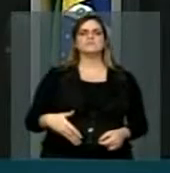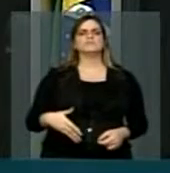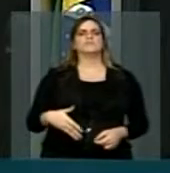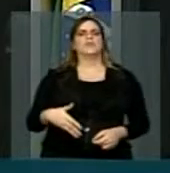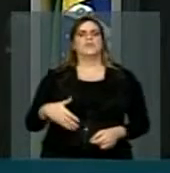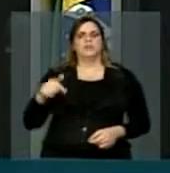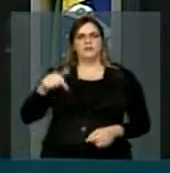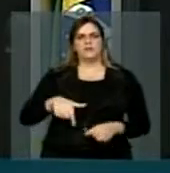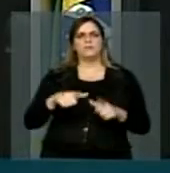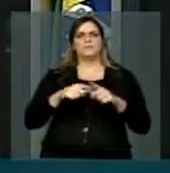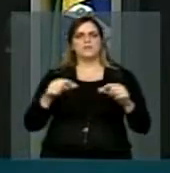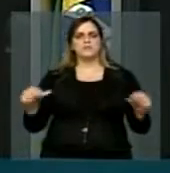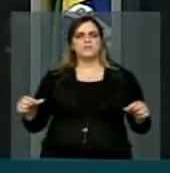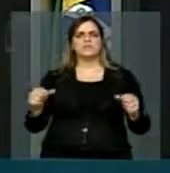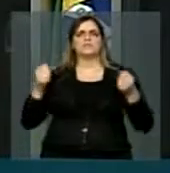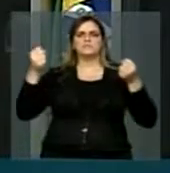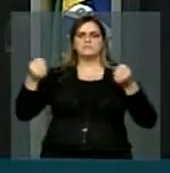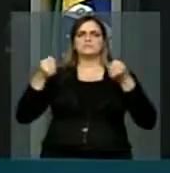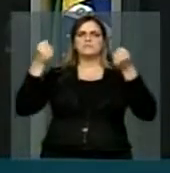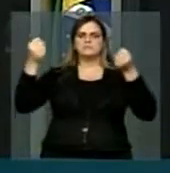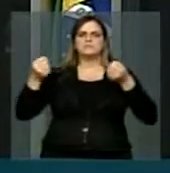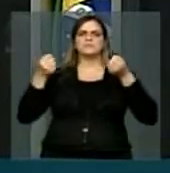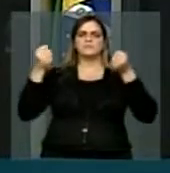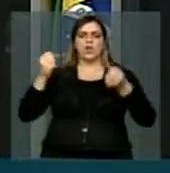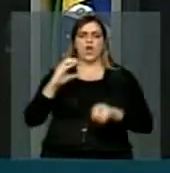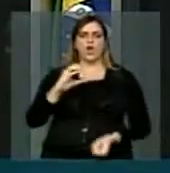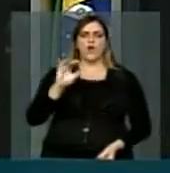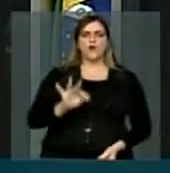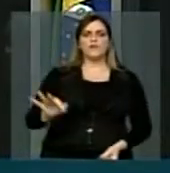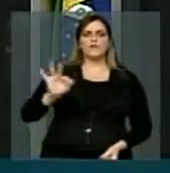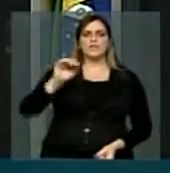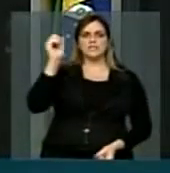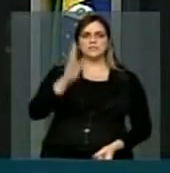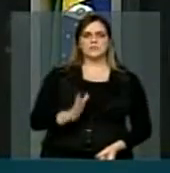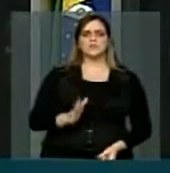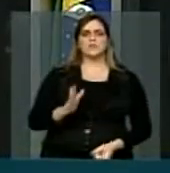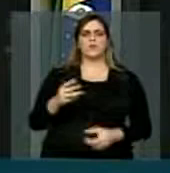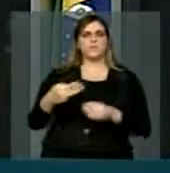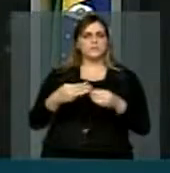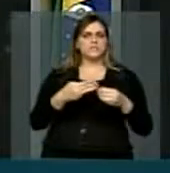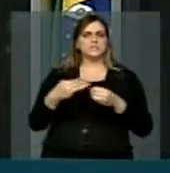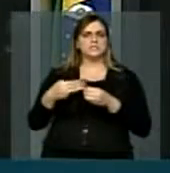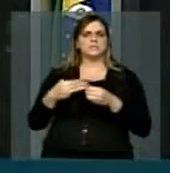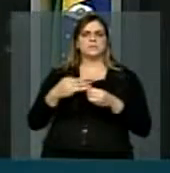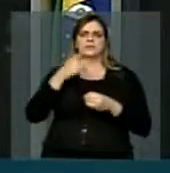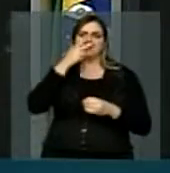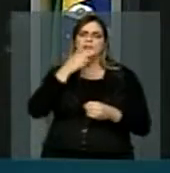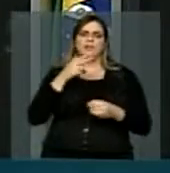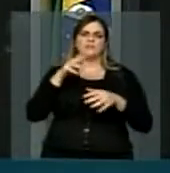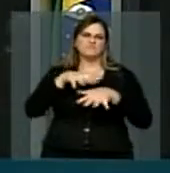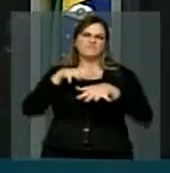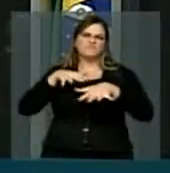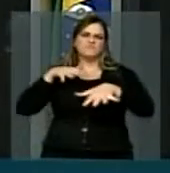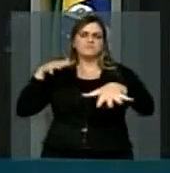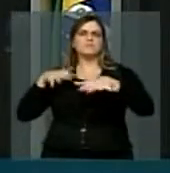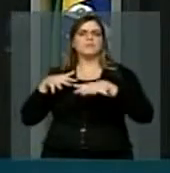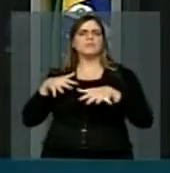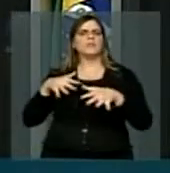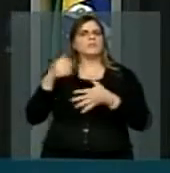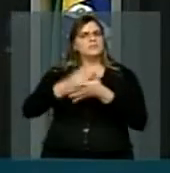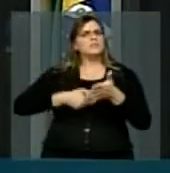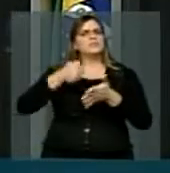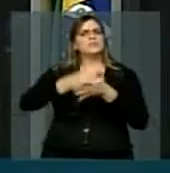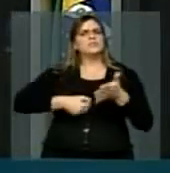num movimento promovido pela Confederação Nacional dos Municípios, uma espécie de pequena marcha,